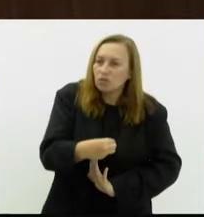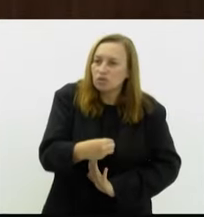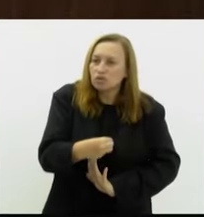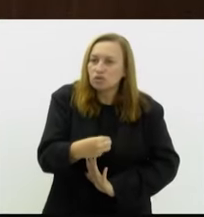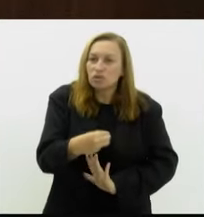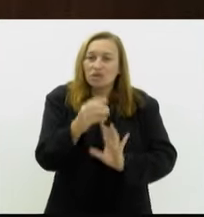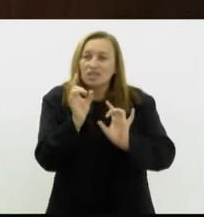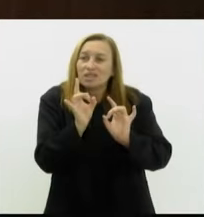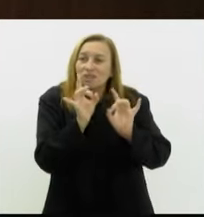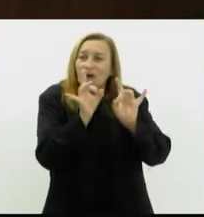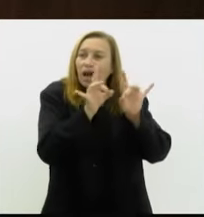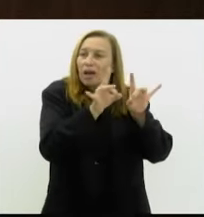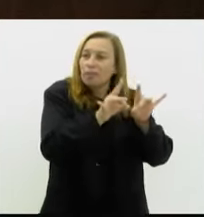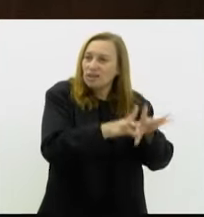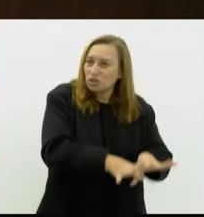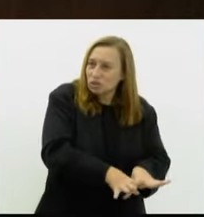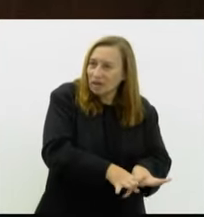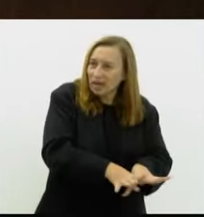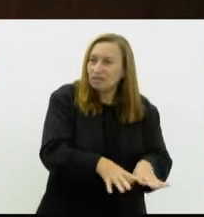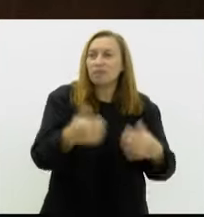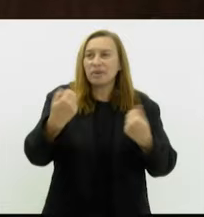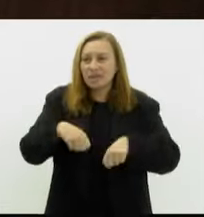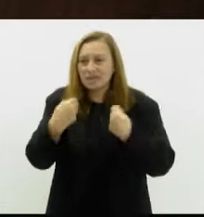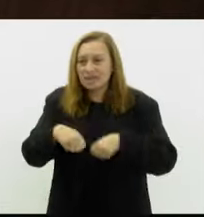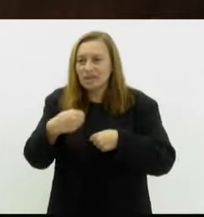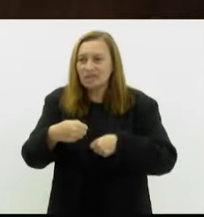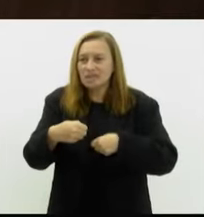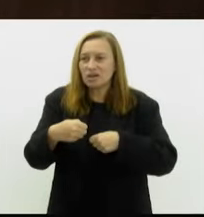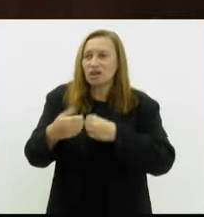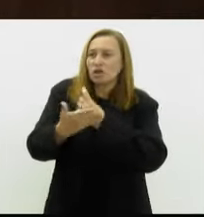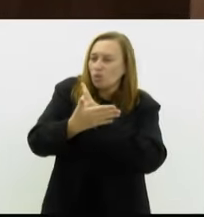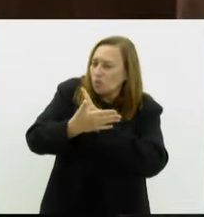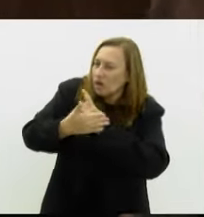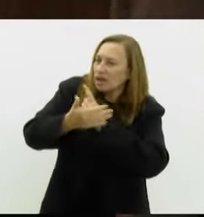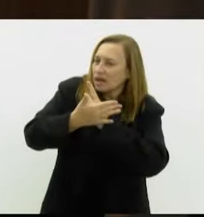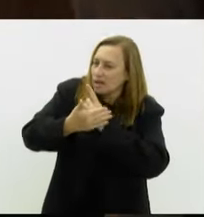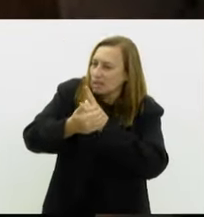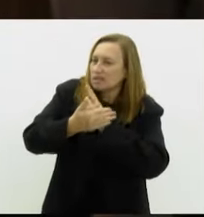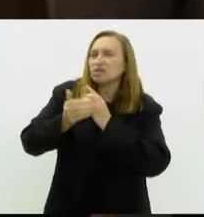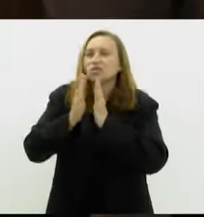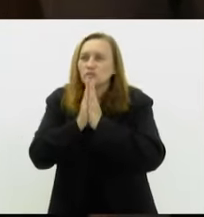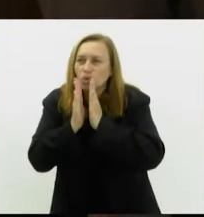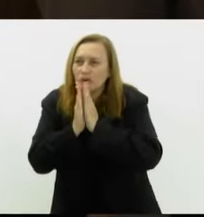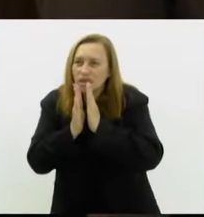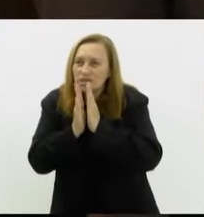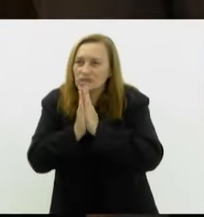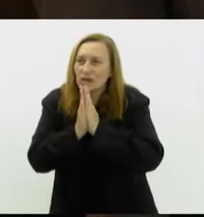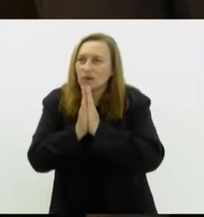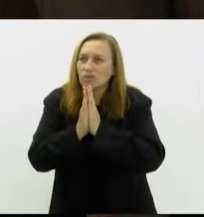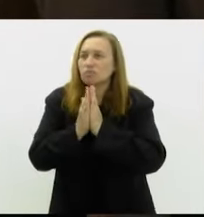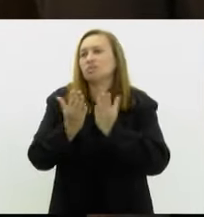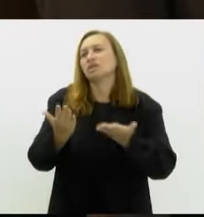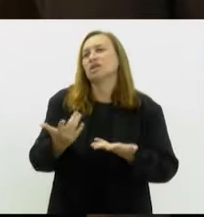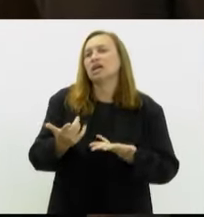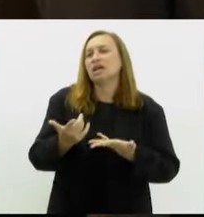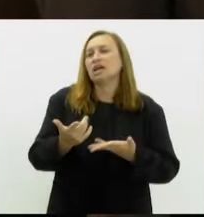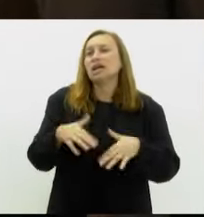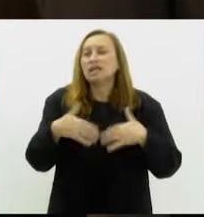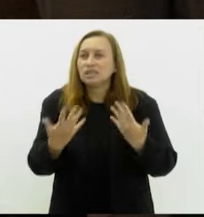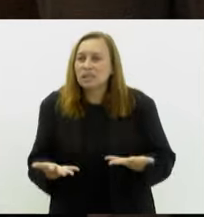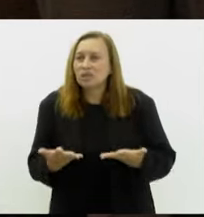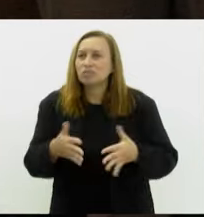desamparados espiritualmente também, não é? E que muitas vezes estão sendo ali assassinados e perdem as suas vidas. Então, há